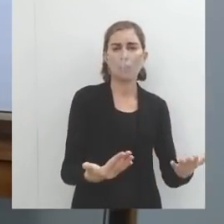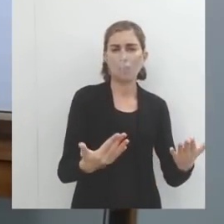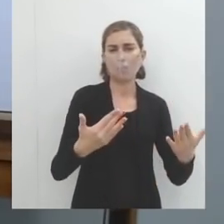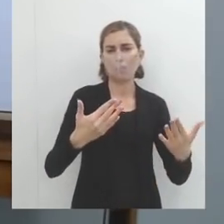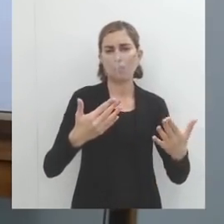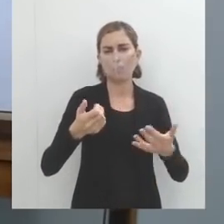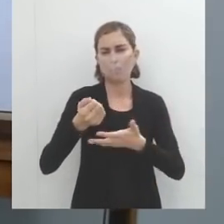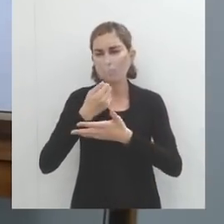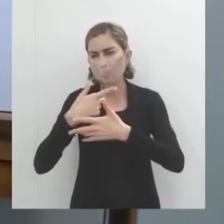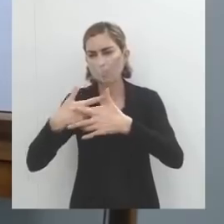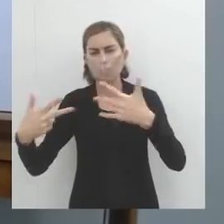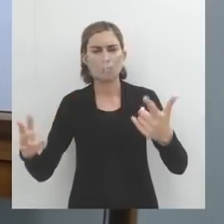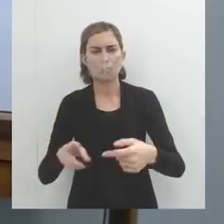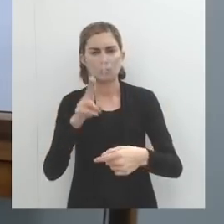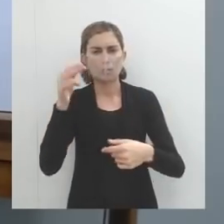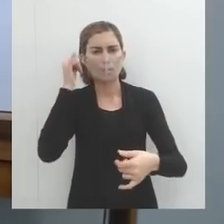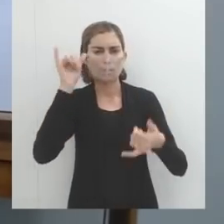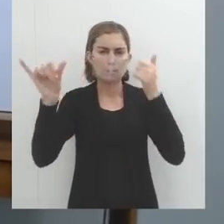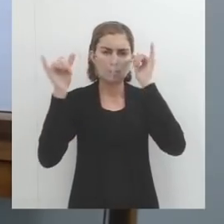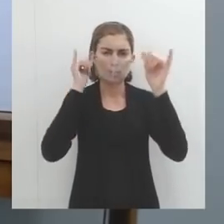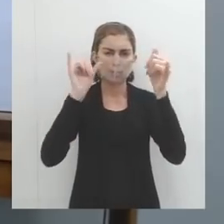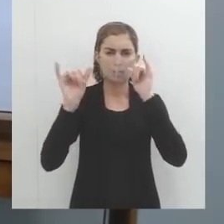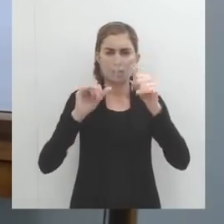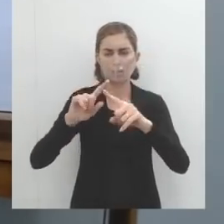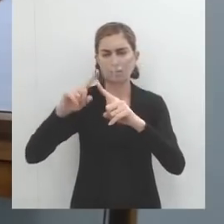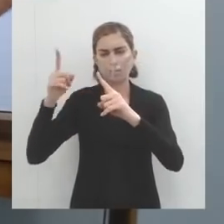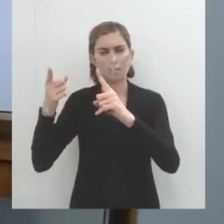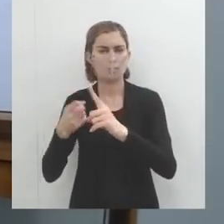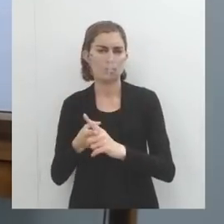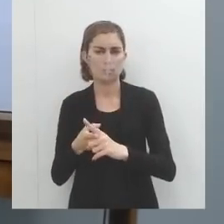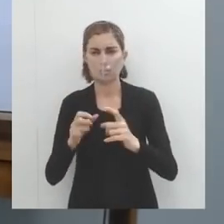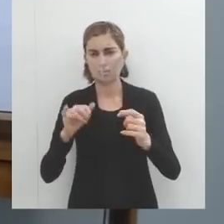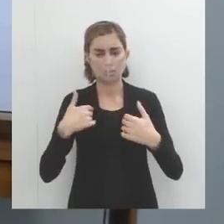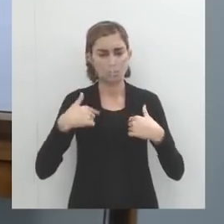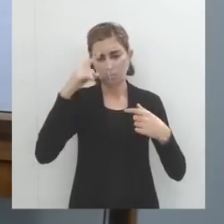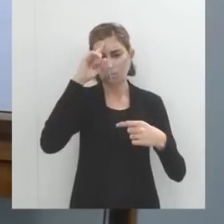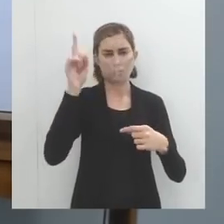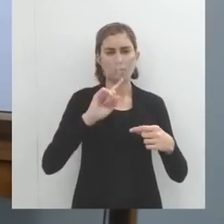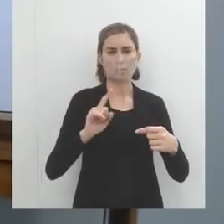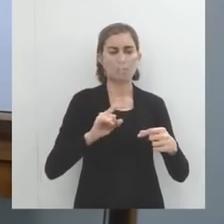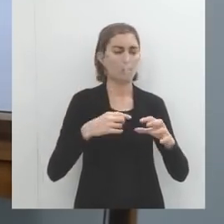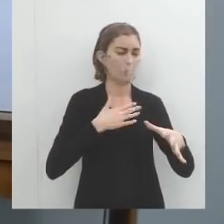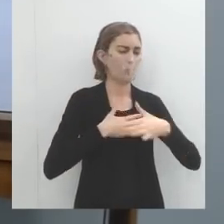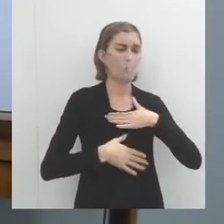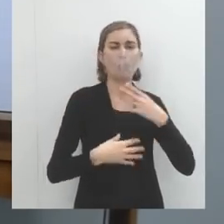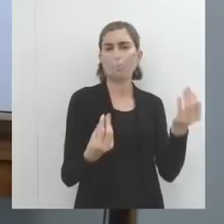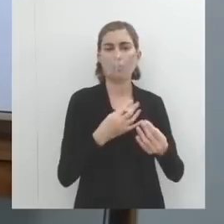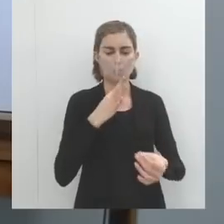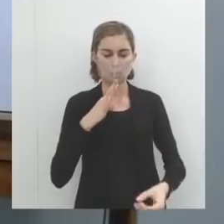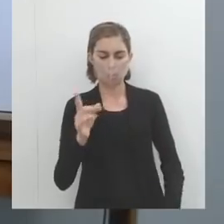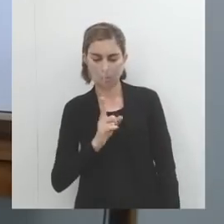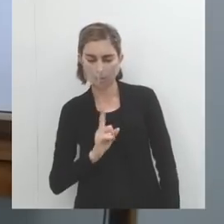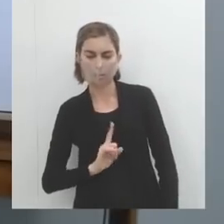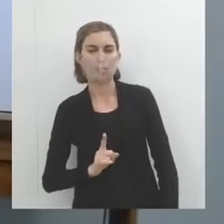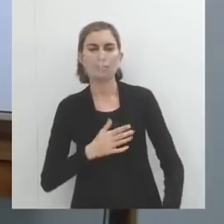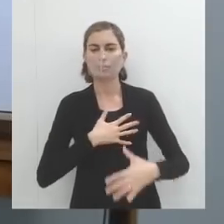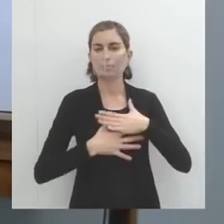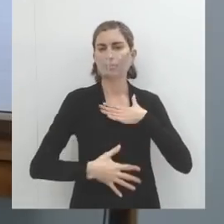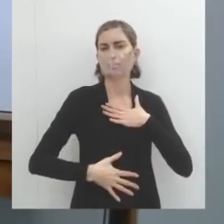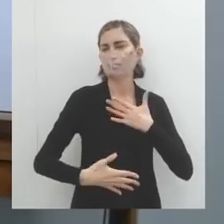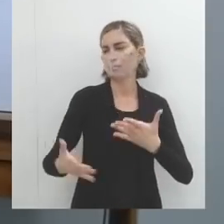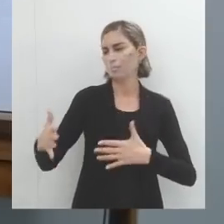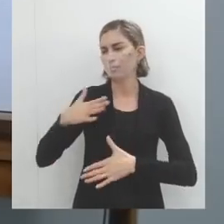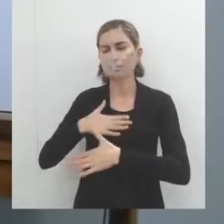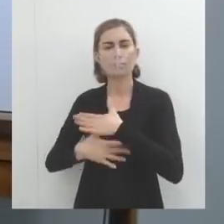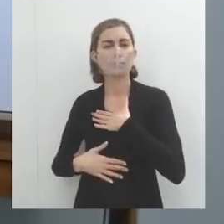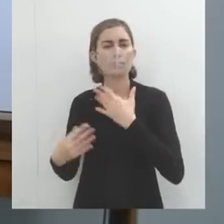método que vai exatamente evitar uma gravidez indesejada se tu não sabe o que é sistema. Se tu não sabe quem é que vai, vamos dizer assim, quem